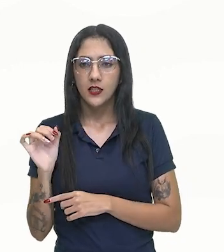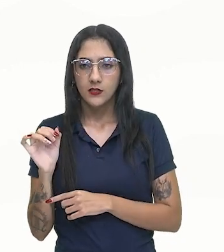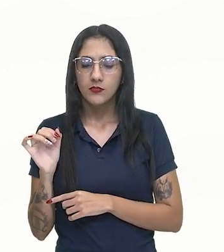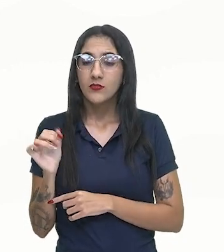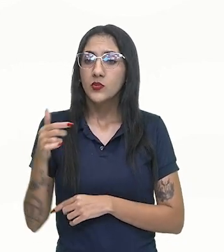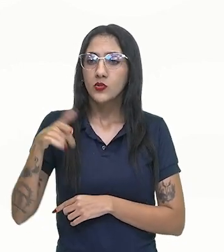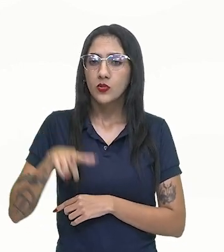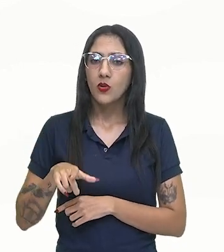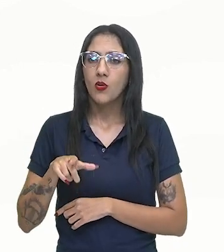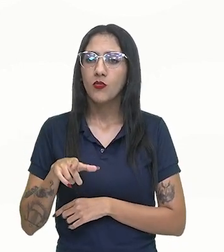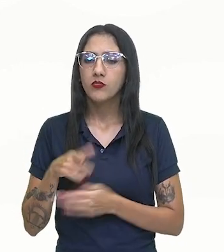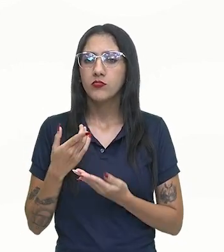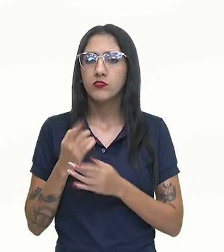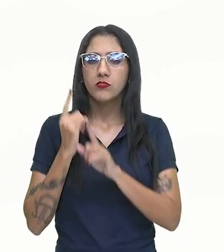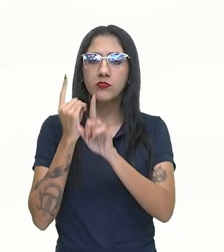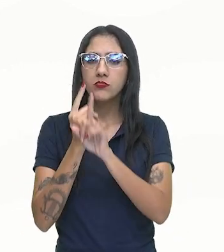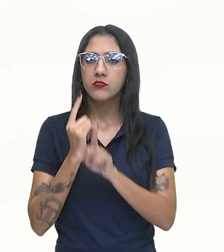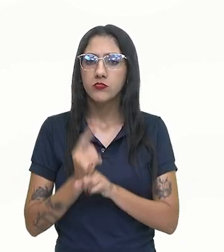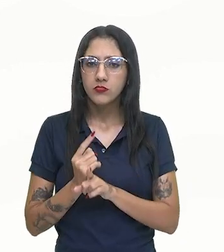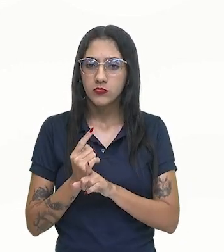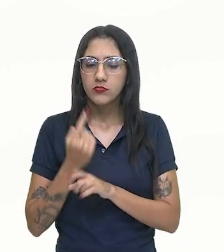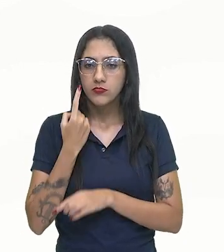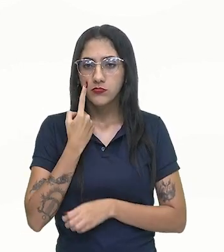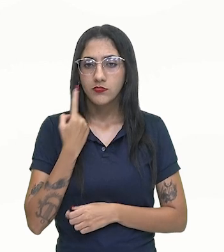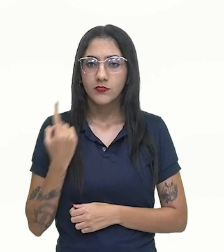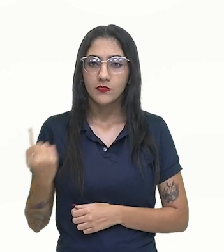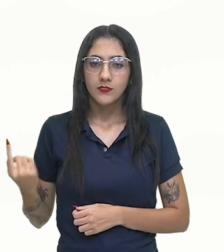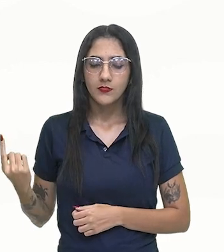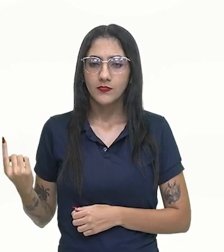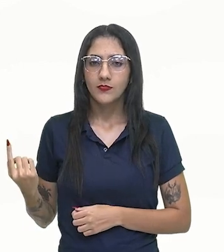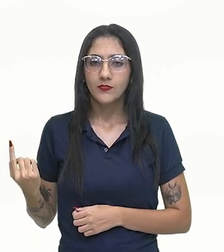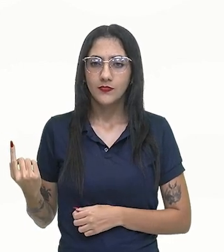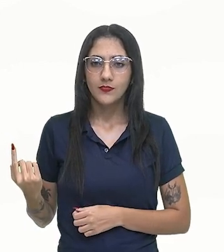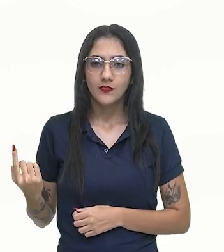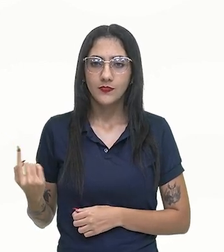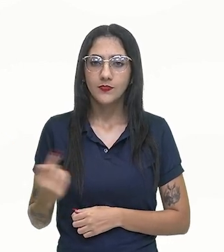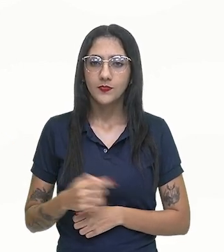por 100, mais uma vez,